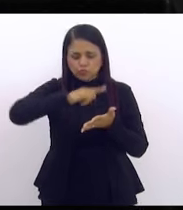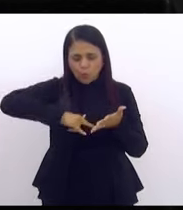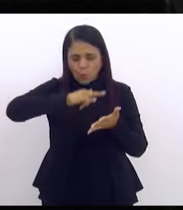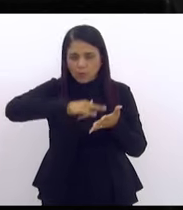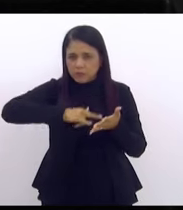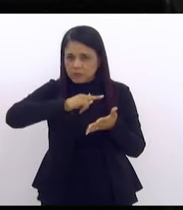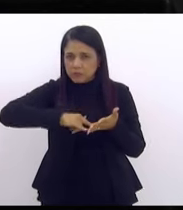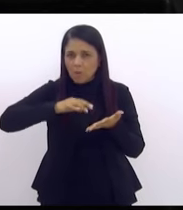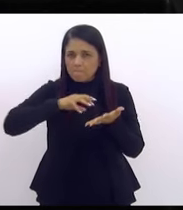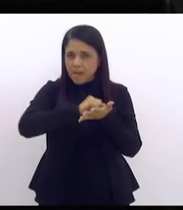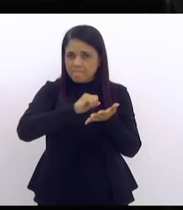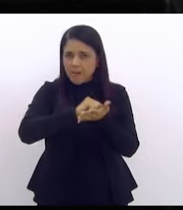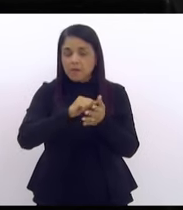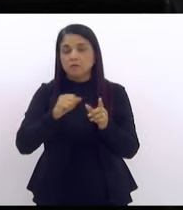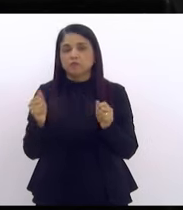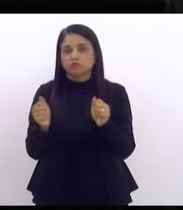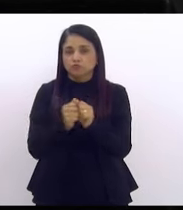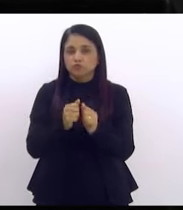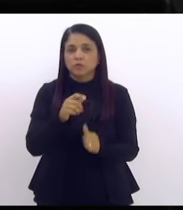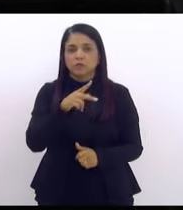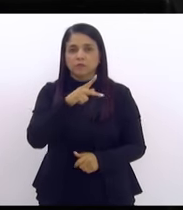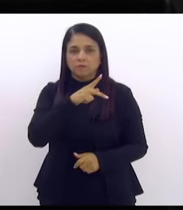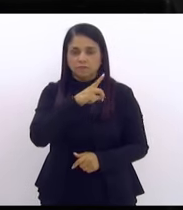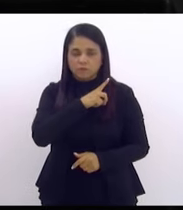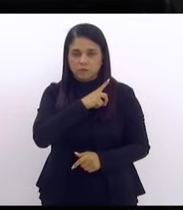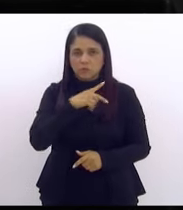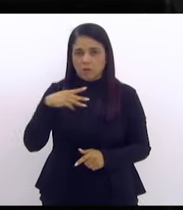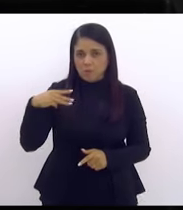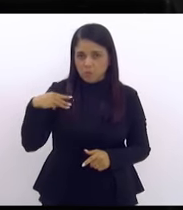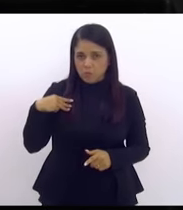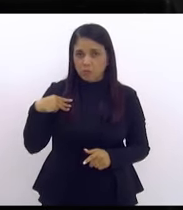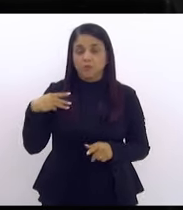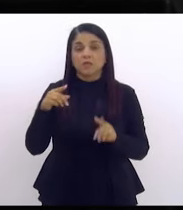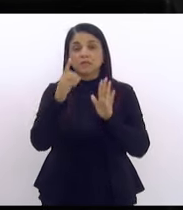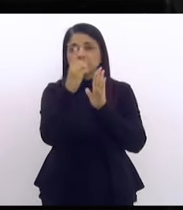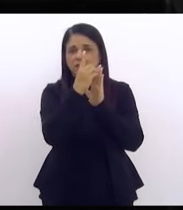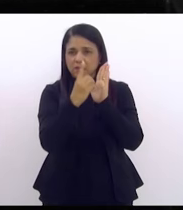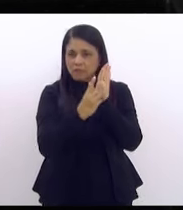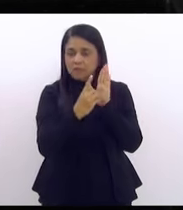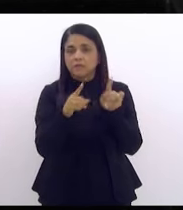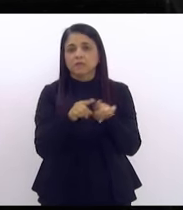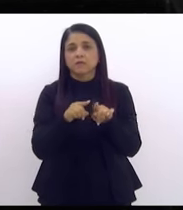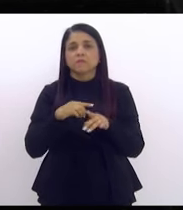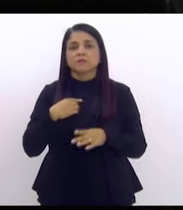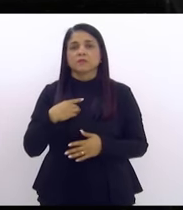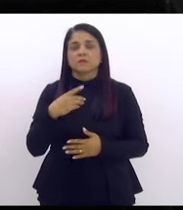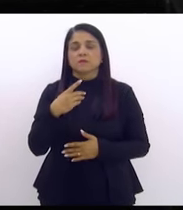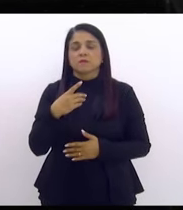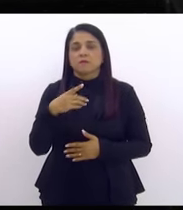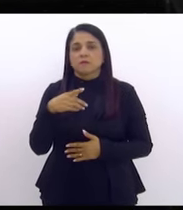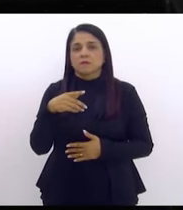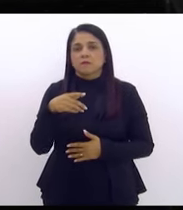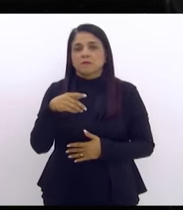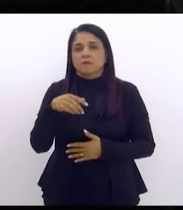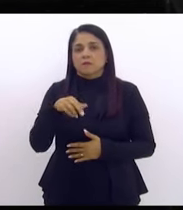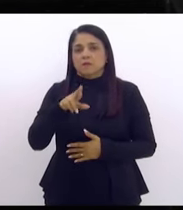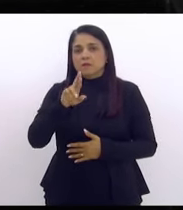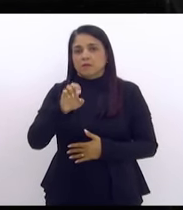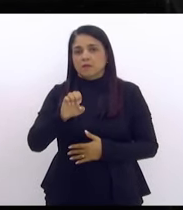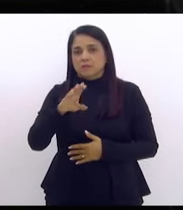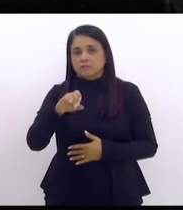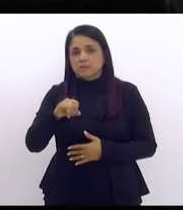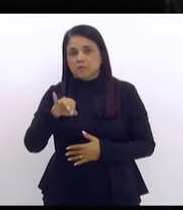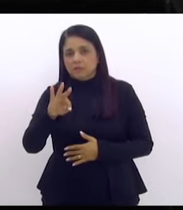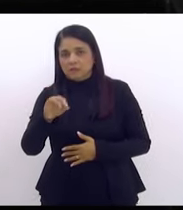documentação através da Defensoria Pública, do DETRAN, da Receita Federal. Na próxima semana, dia